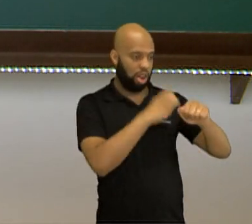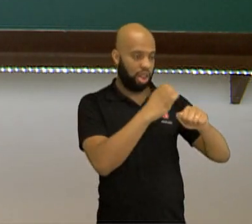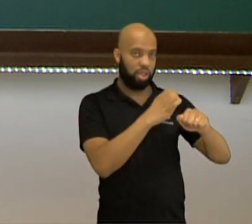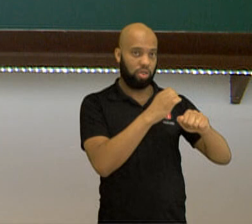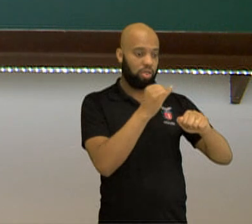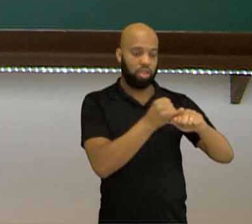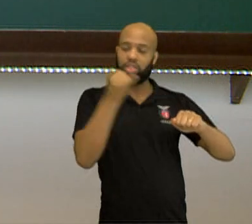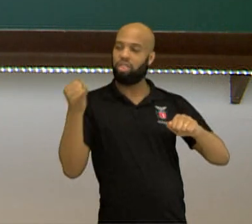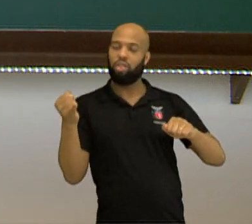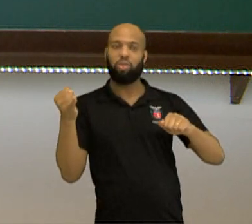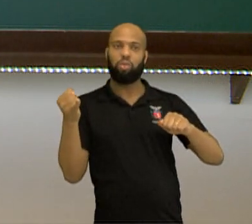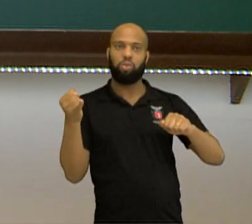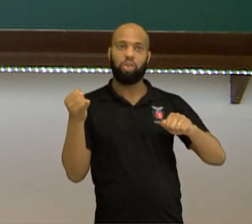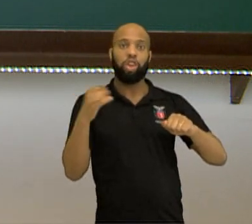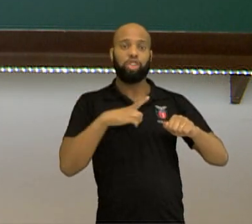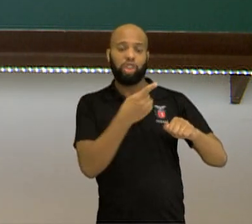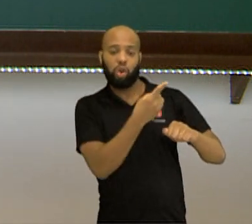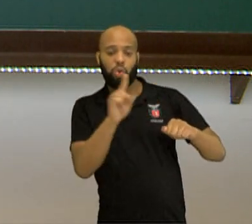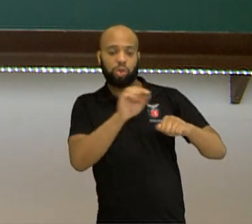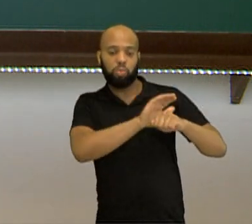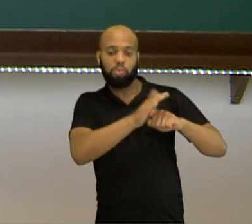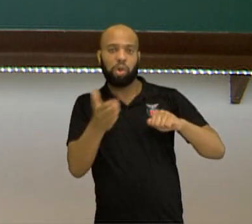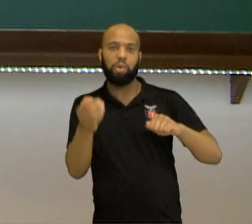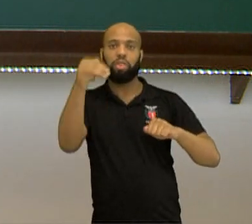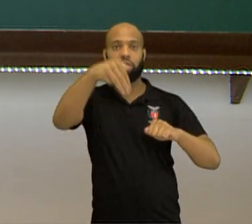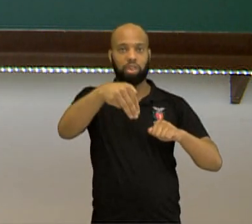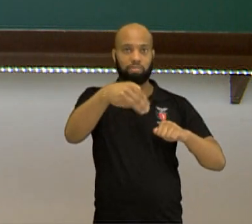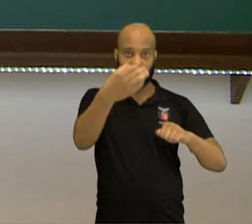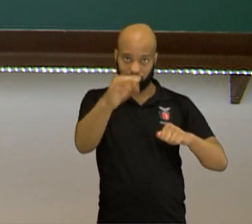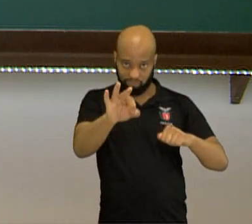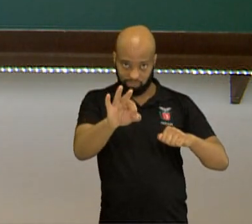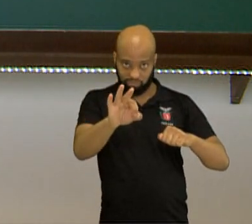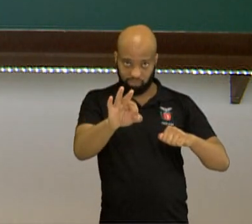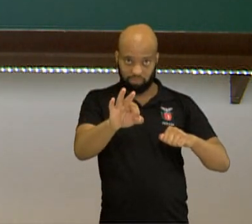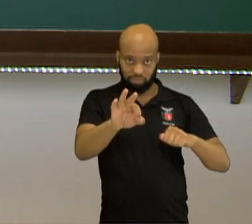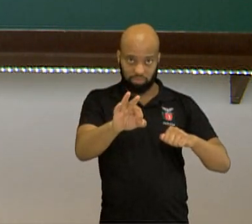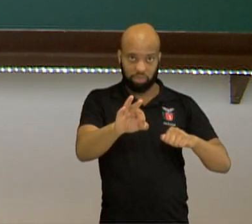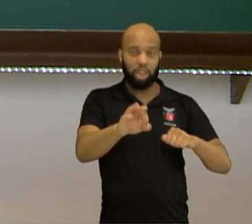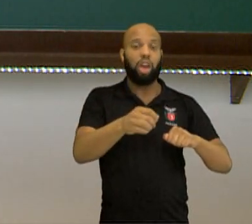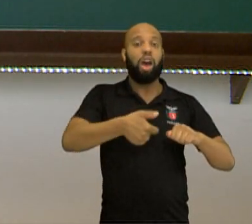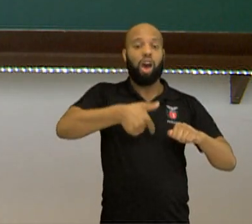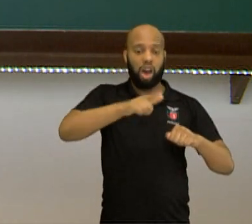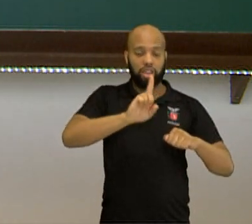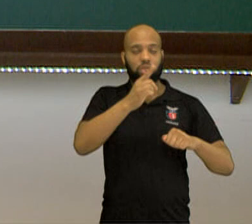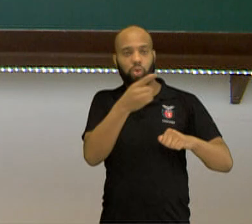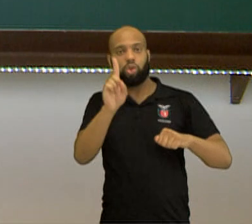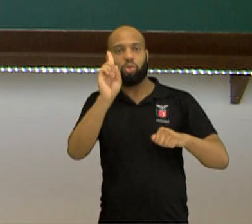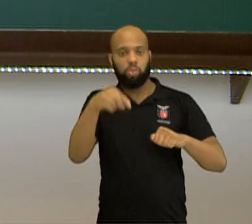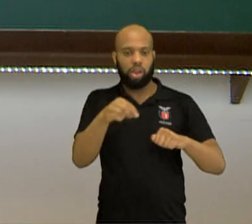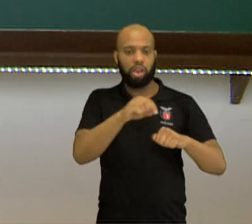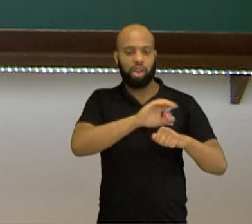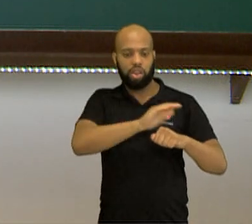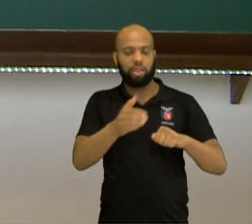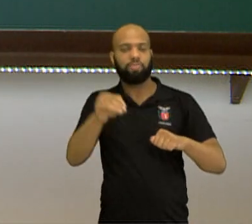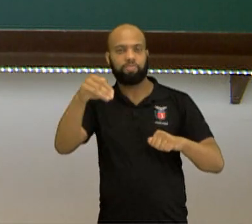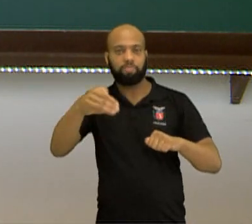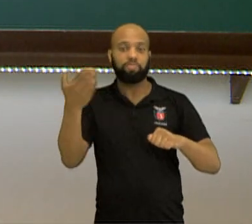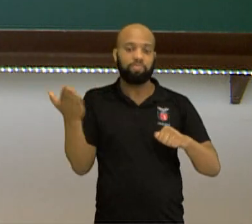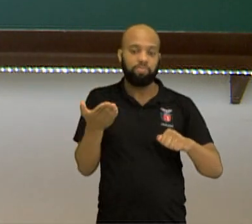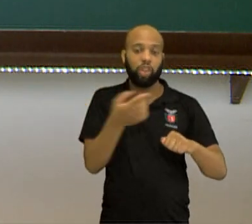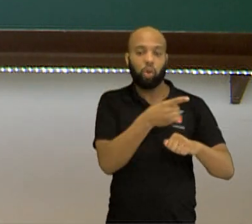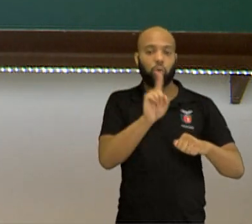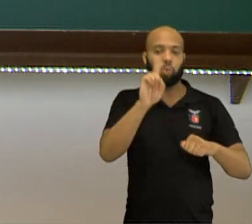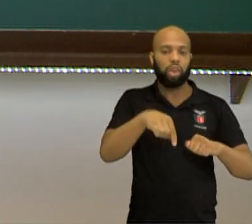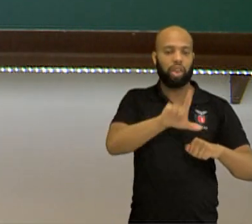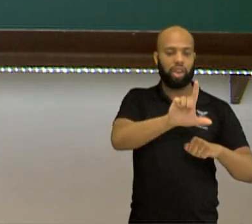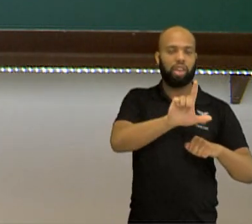ele perdeu o único elétron que ele tinha na última camada dele, a antiga camada M. Agora ele passou a ter a camada